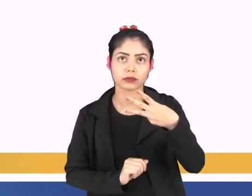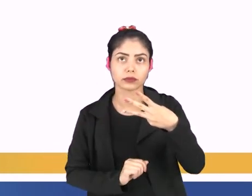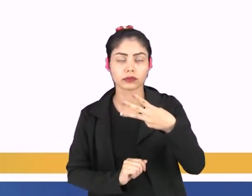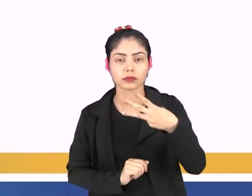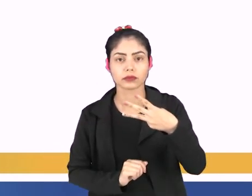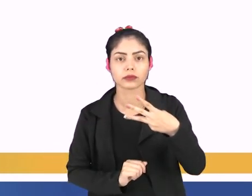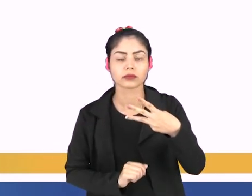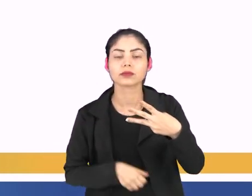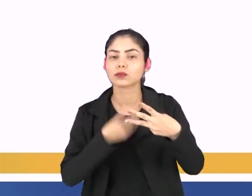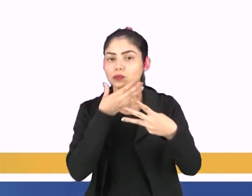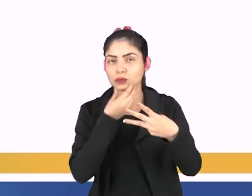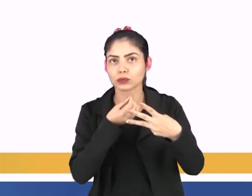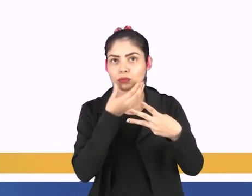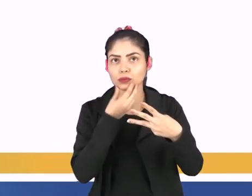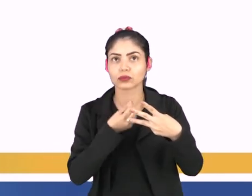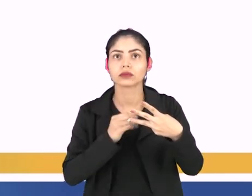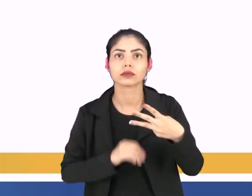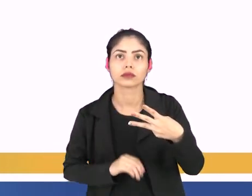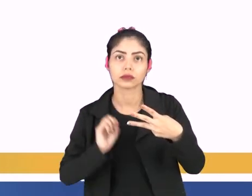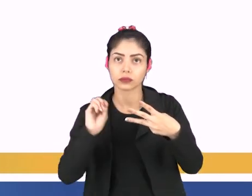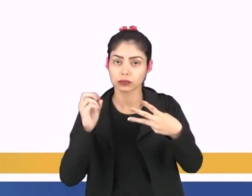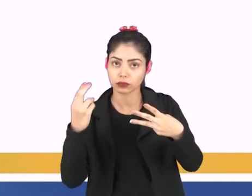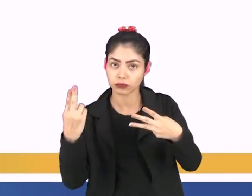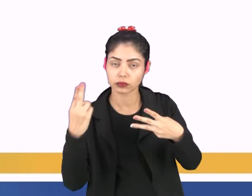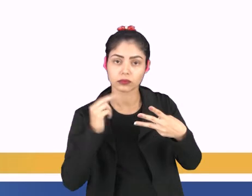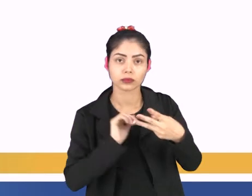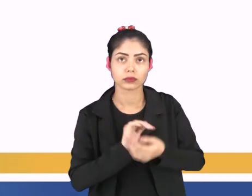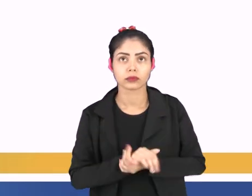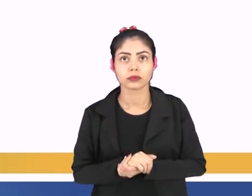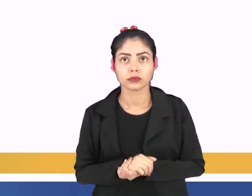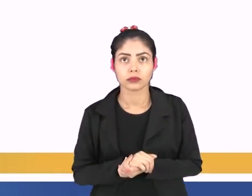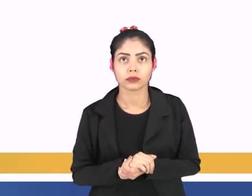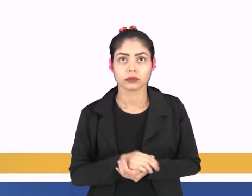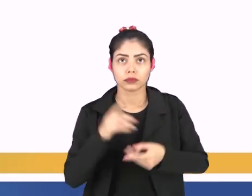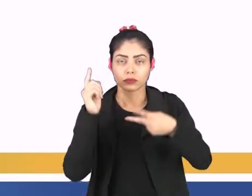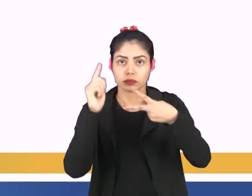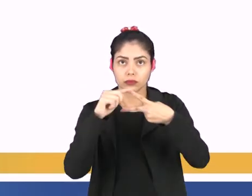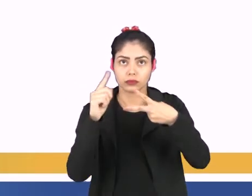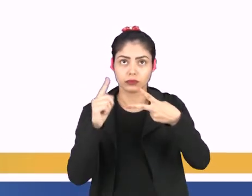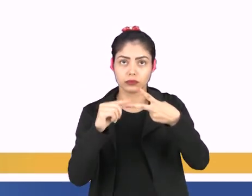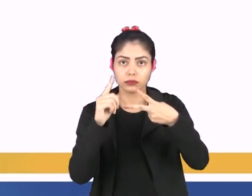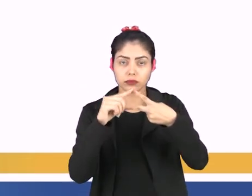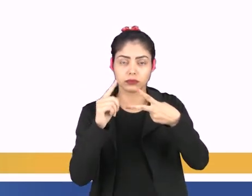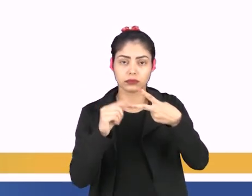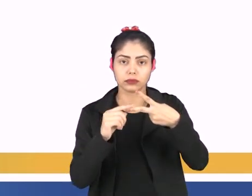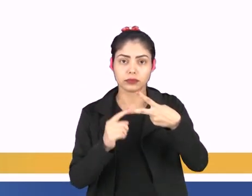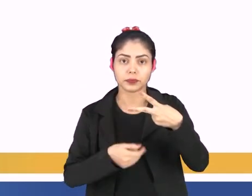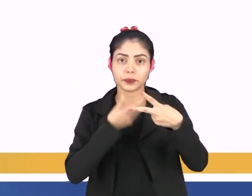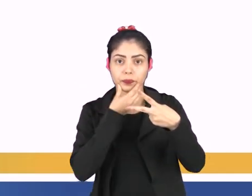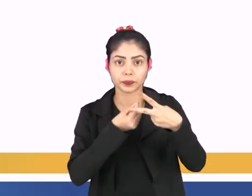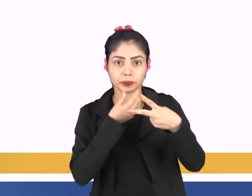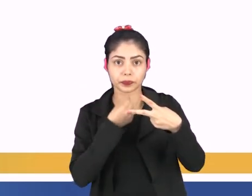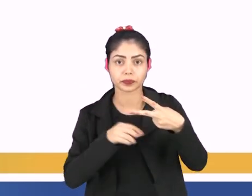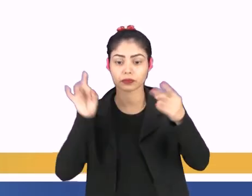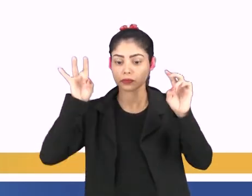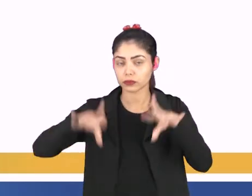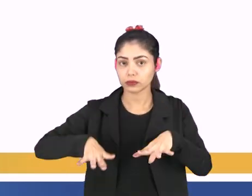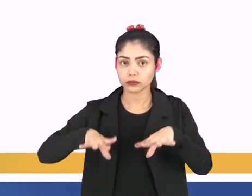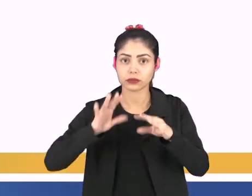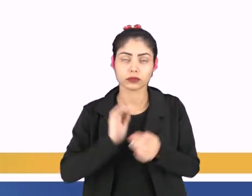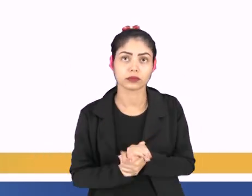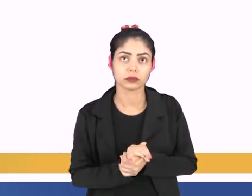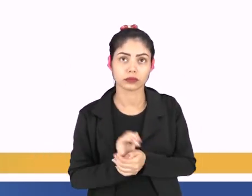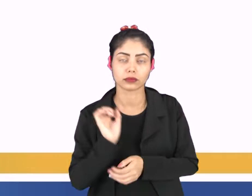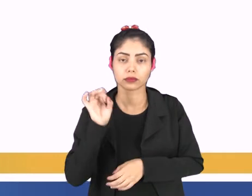sexo masculino. Ou, nas 2 primeiras gravidez acontecer o sexo masculino e na última acontecer